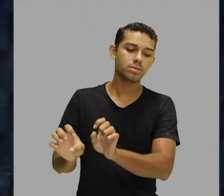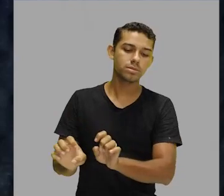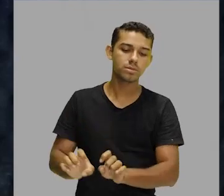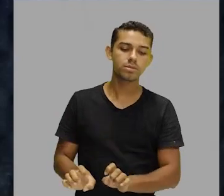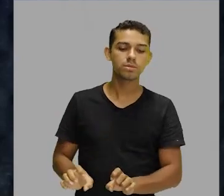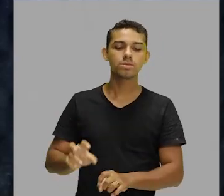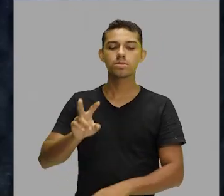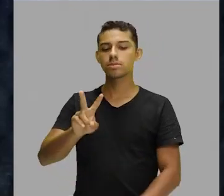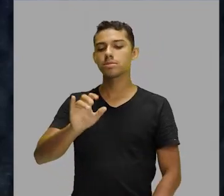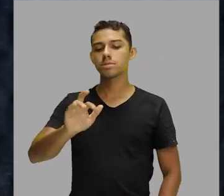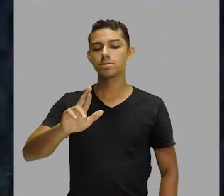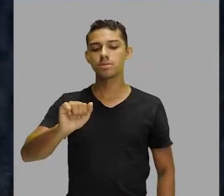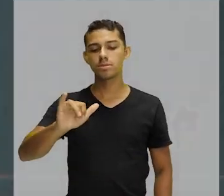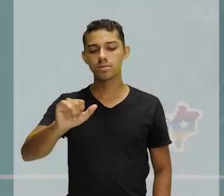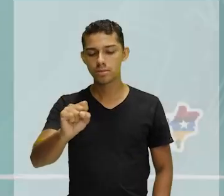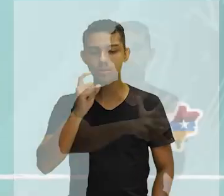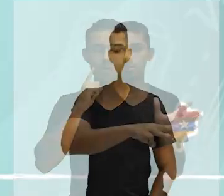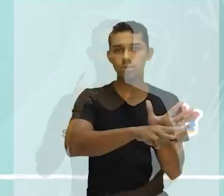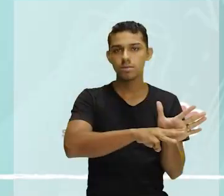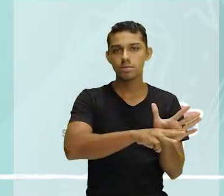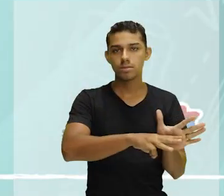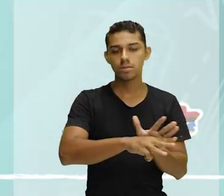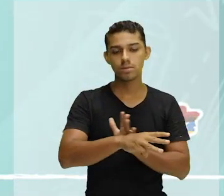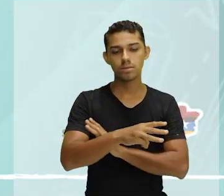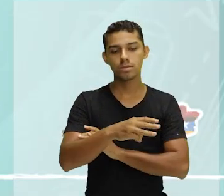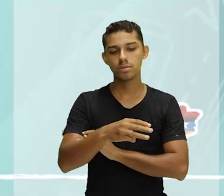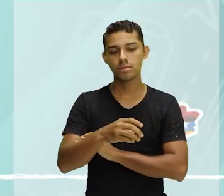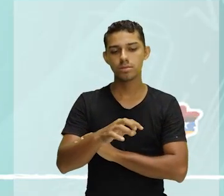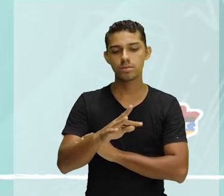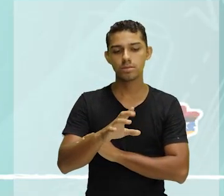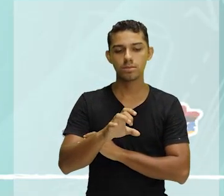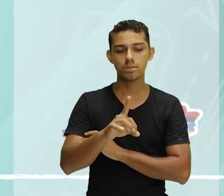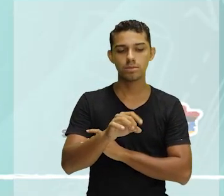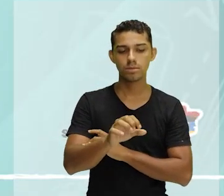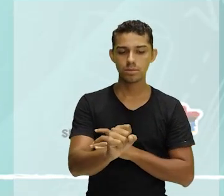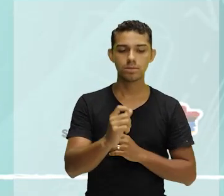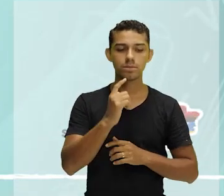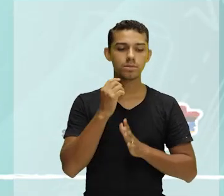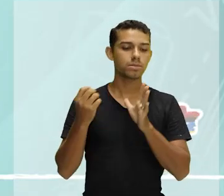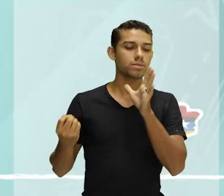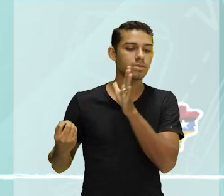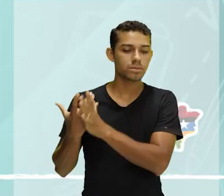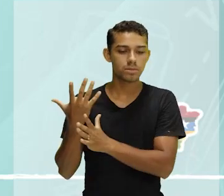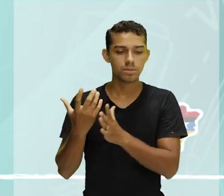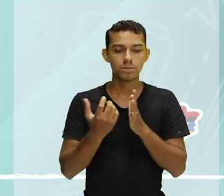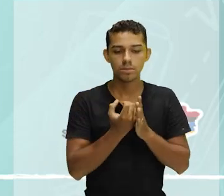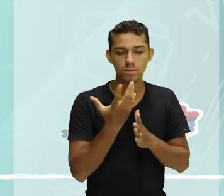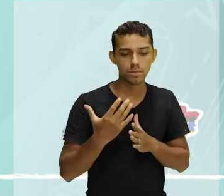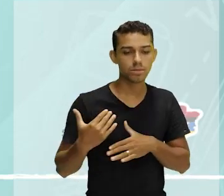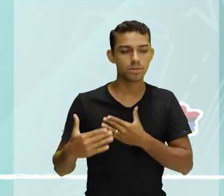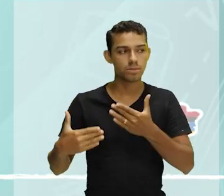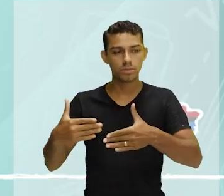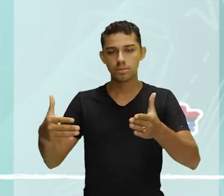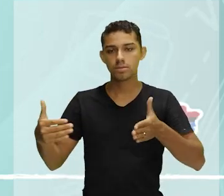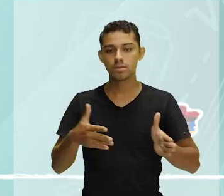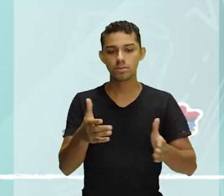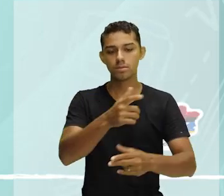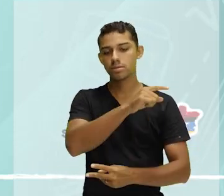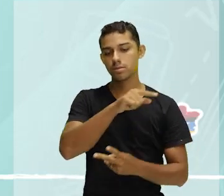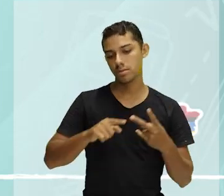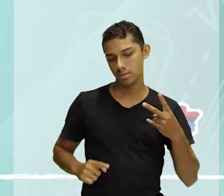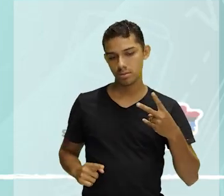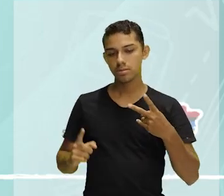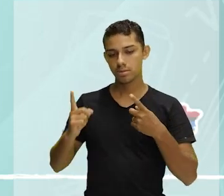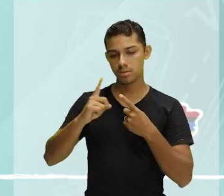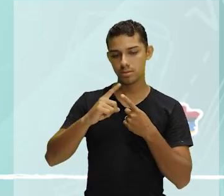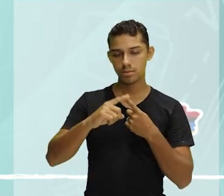estruturas virais, ok? Os métodos de reprodução viral, pessoal, eles podem ser de dois